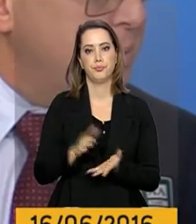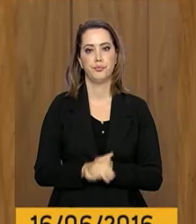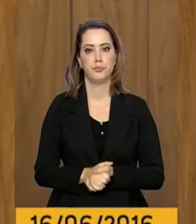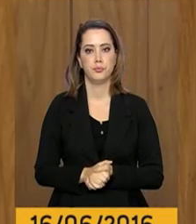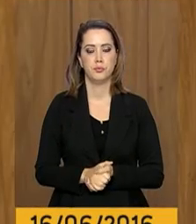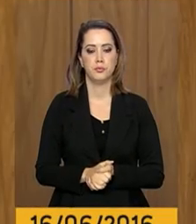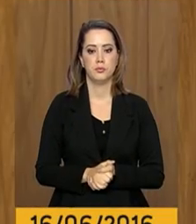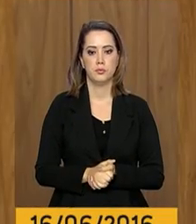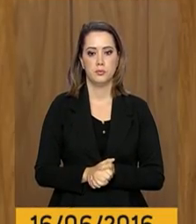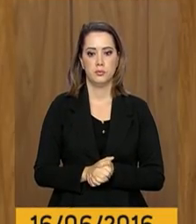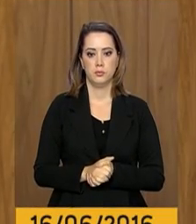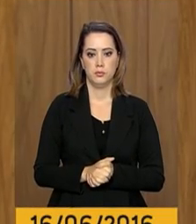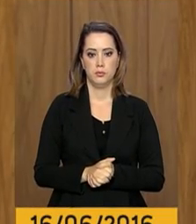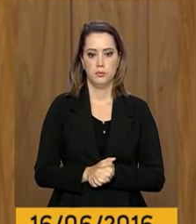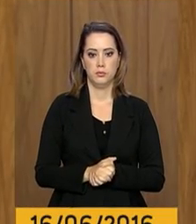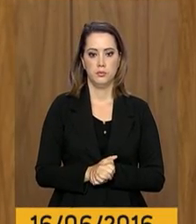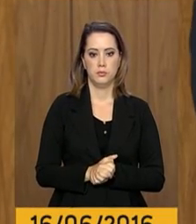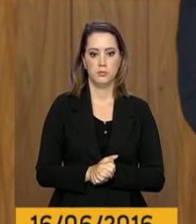3.